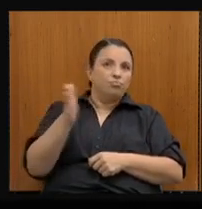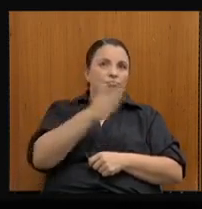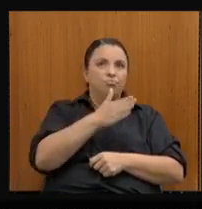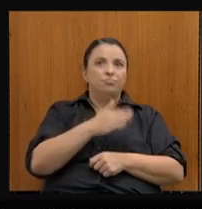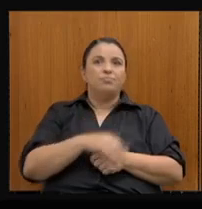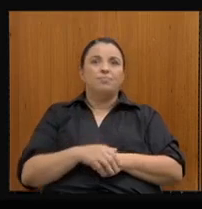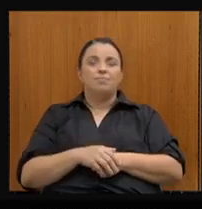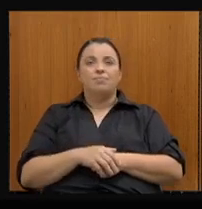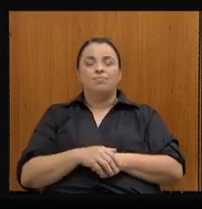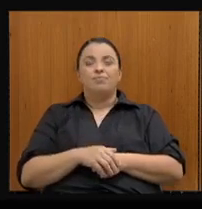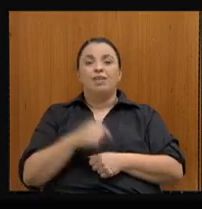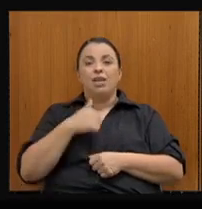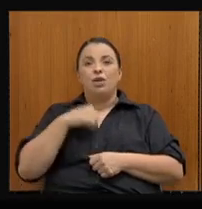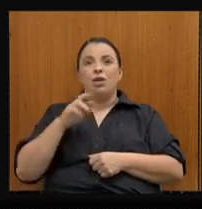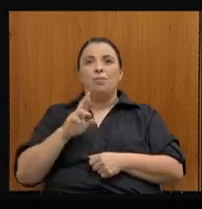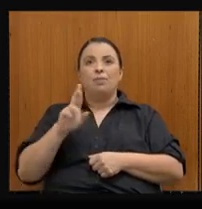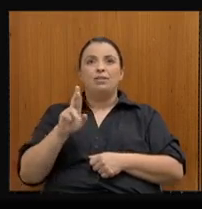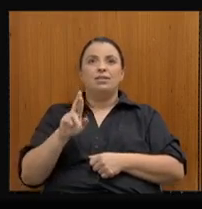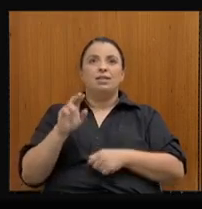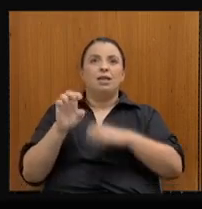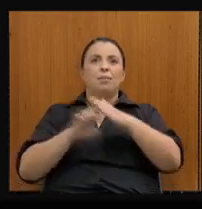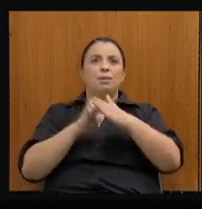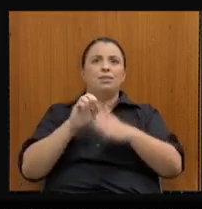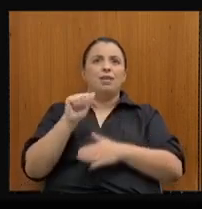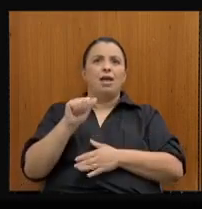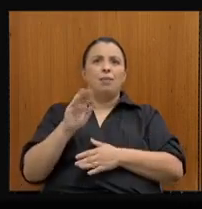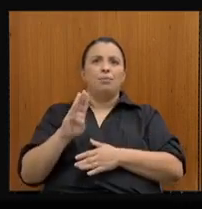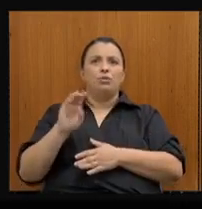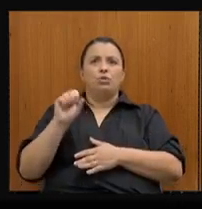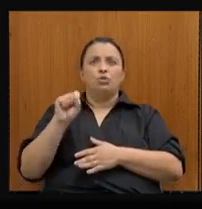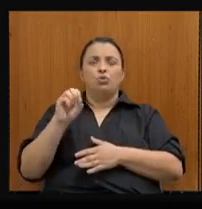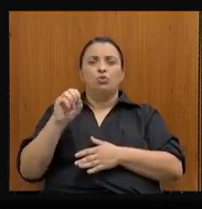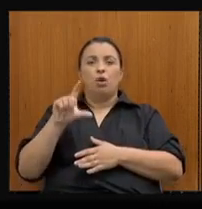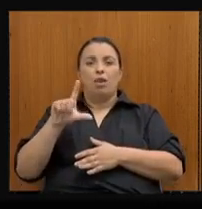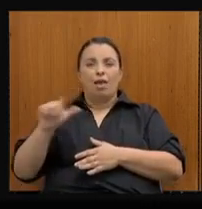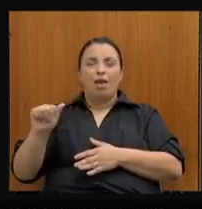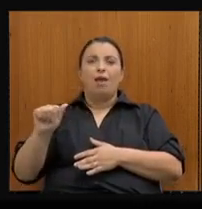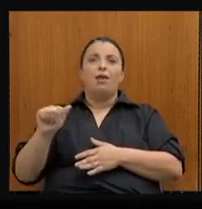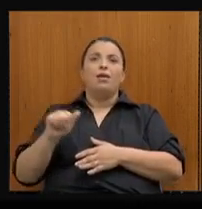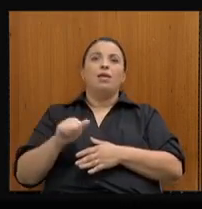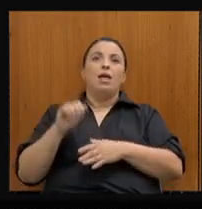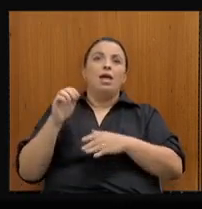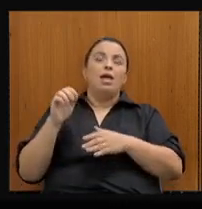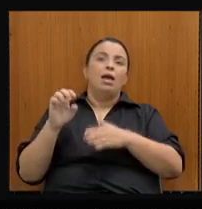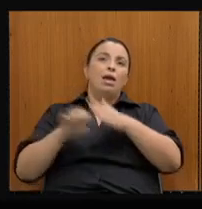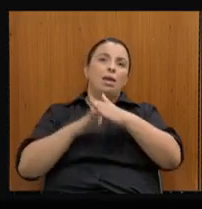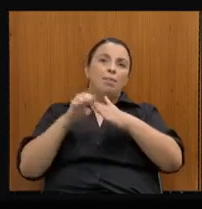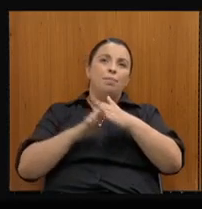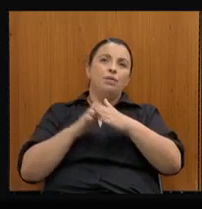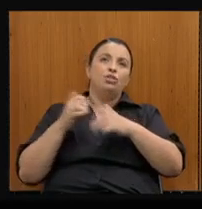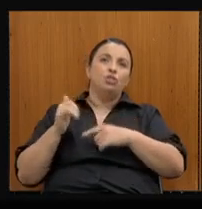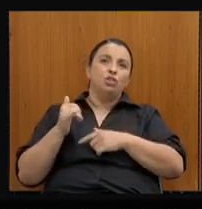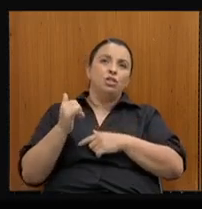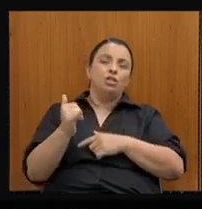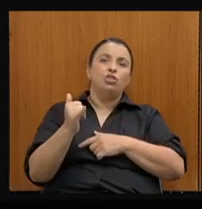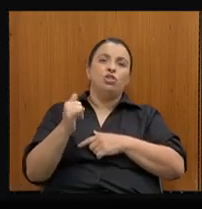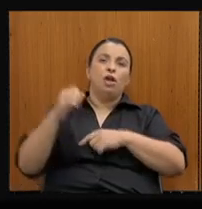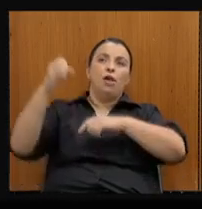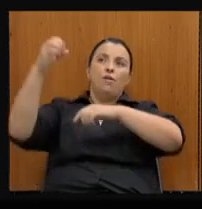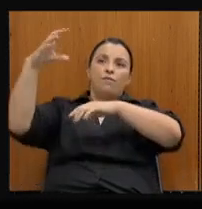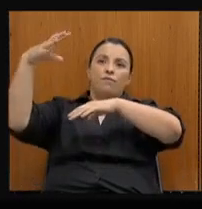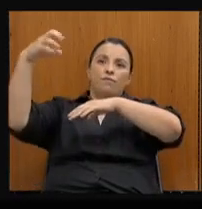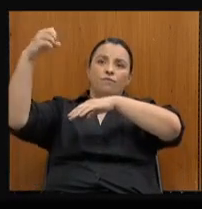representa aqui absolar Associação Brasileira de energia solar fotovoltaico pode passar pelo próximo slide por gentileza